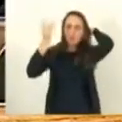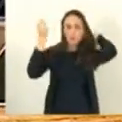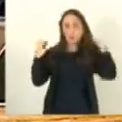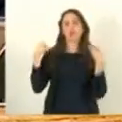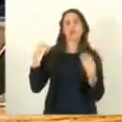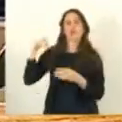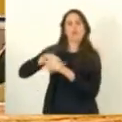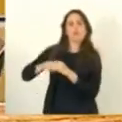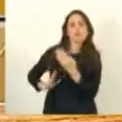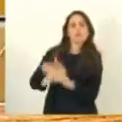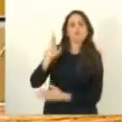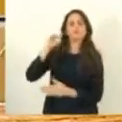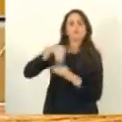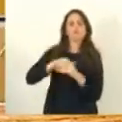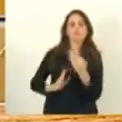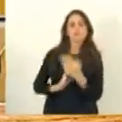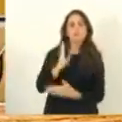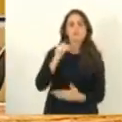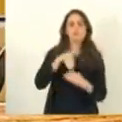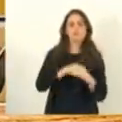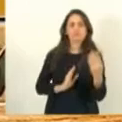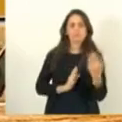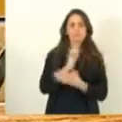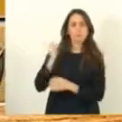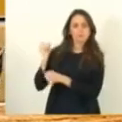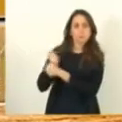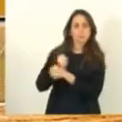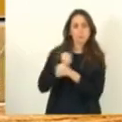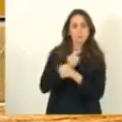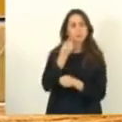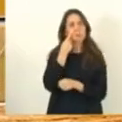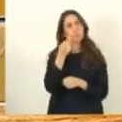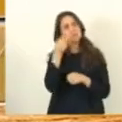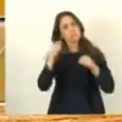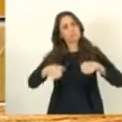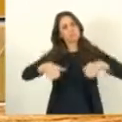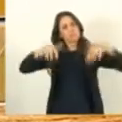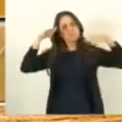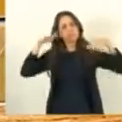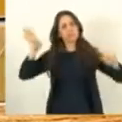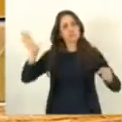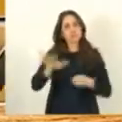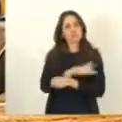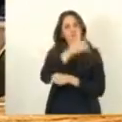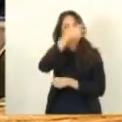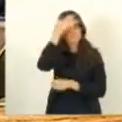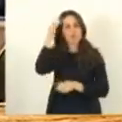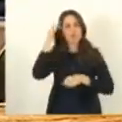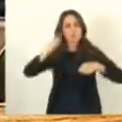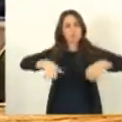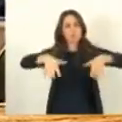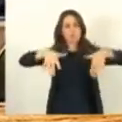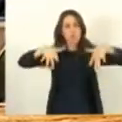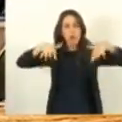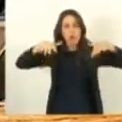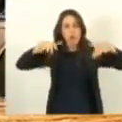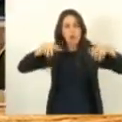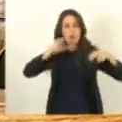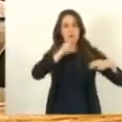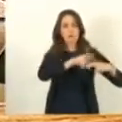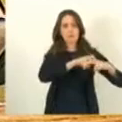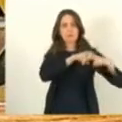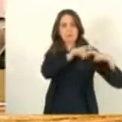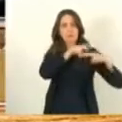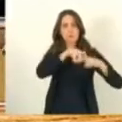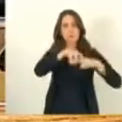mandatos, vejo que a galeria cheia com pessoas que estão aqui com o objetivo